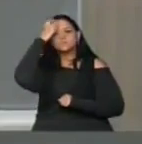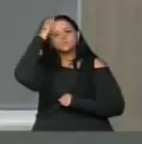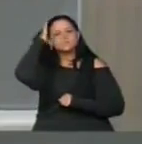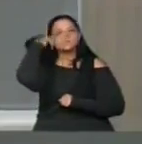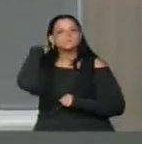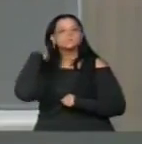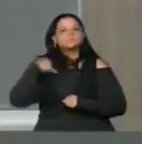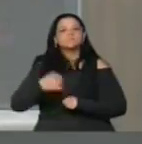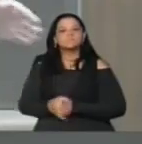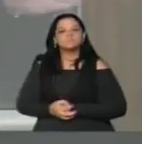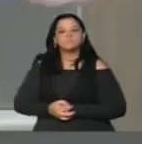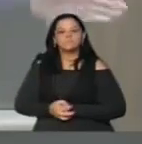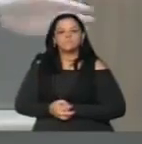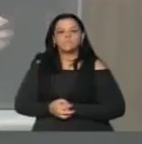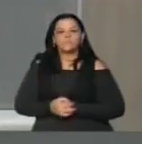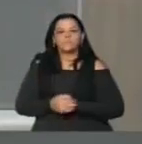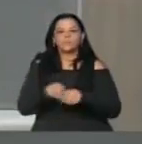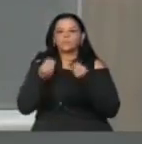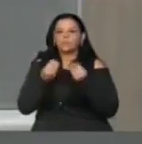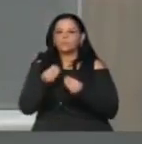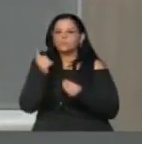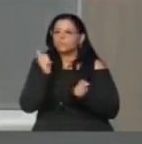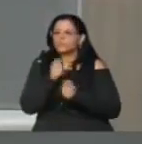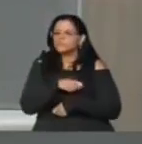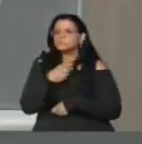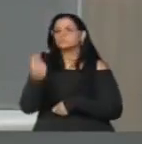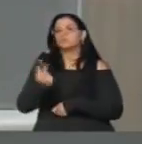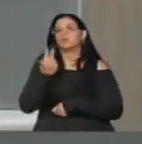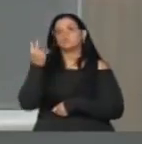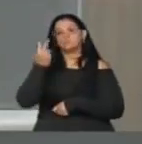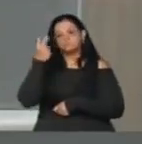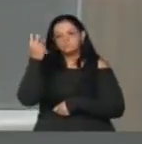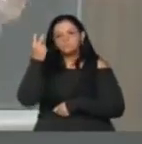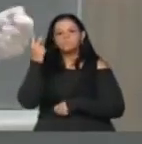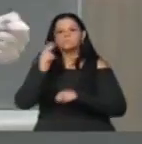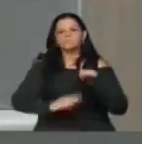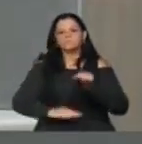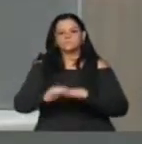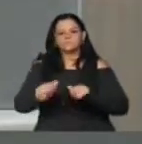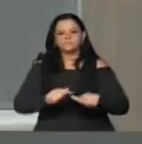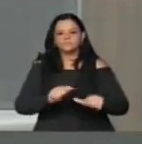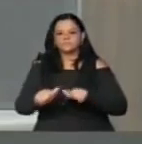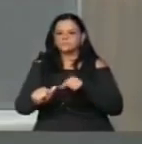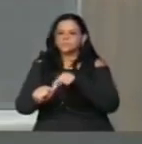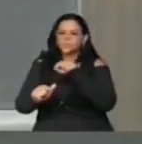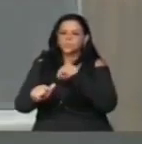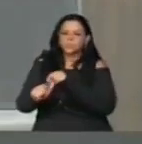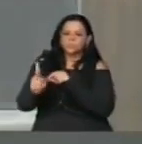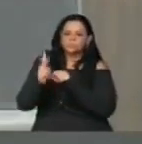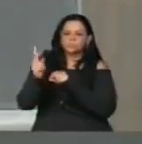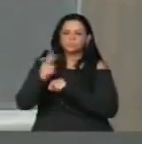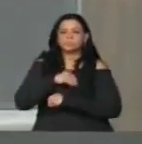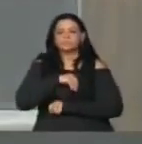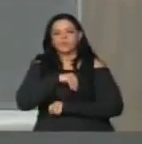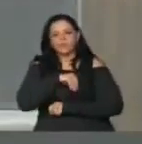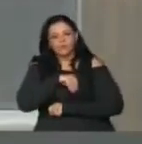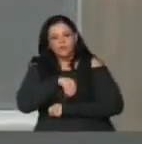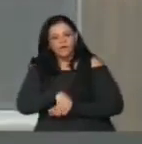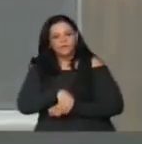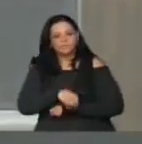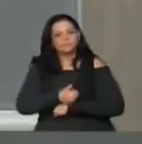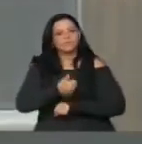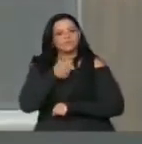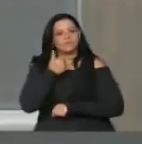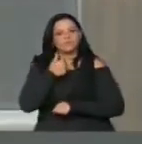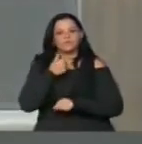vem com a valorização desses profissionais, a valorização do salário desses profissionais. Defendo um projeto